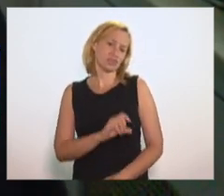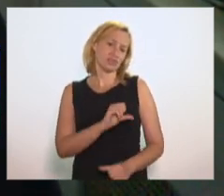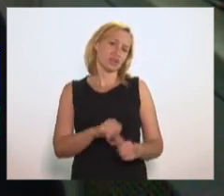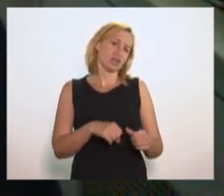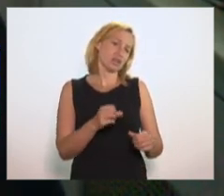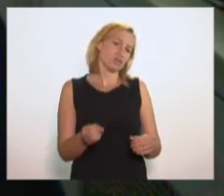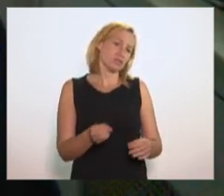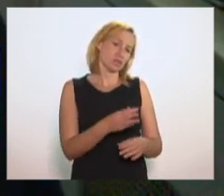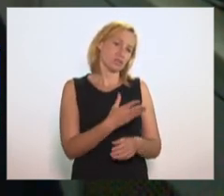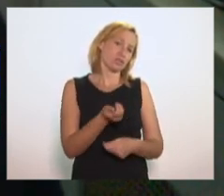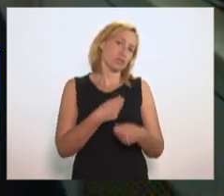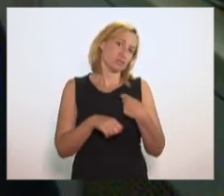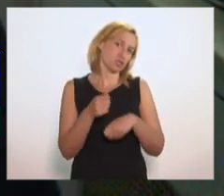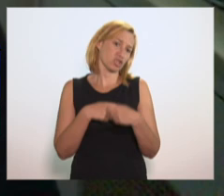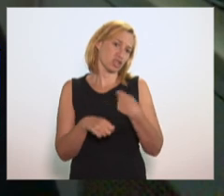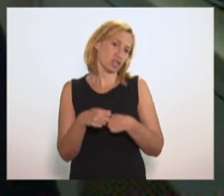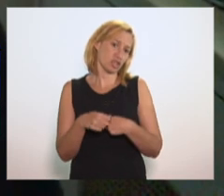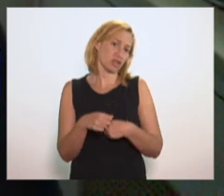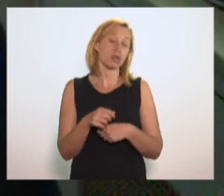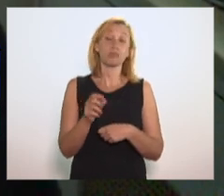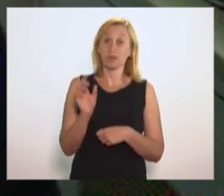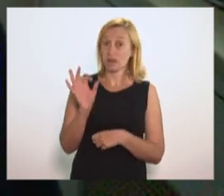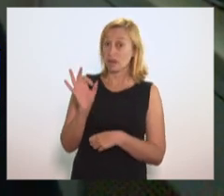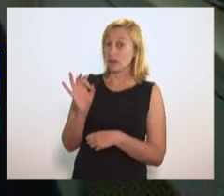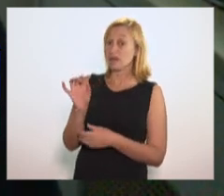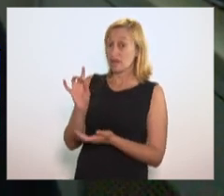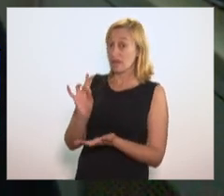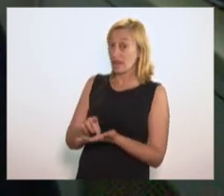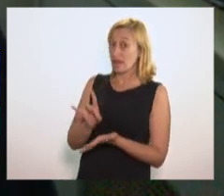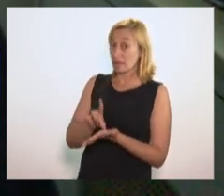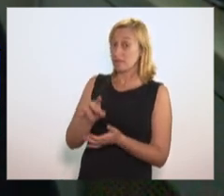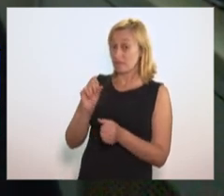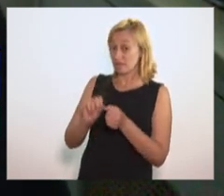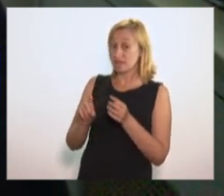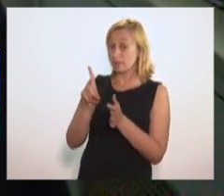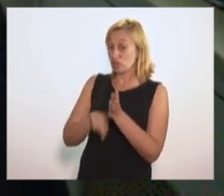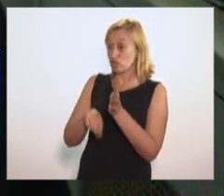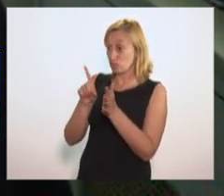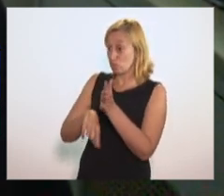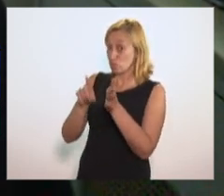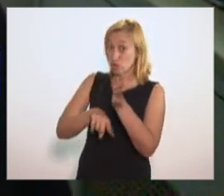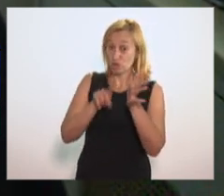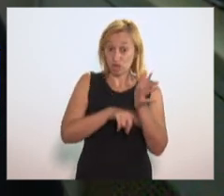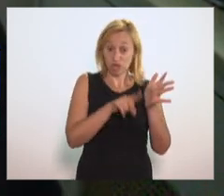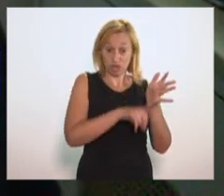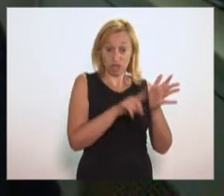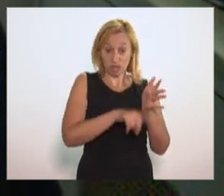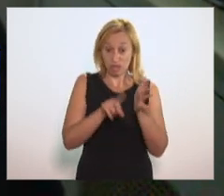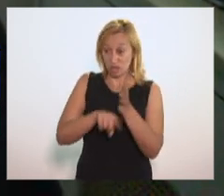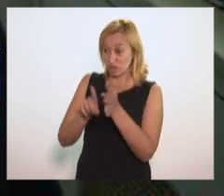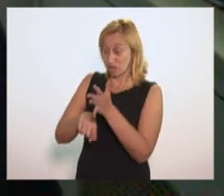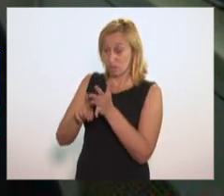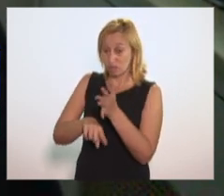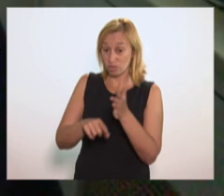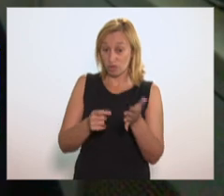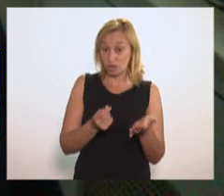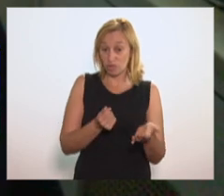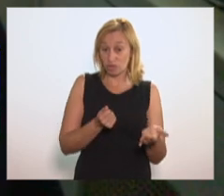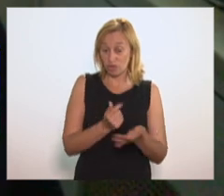administrativa como deveria ser feito para diminuir essas despesas